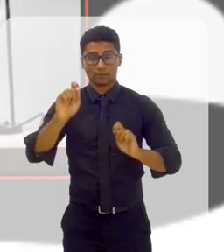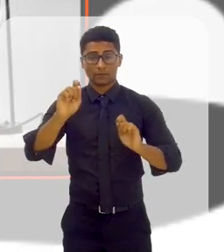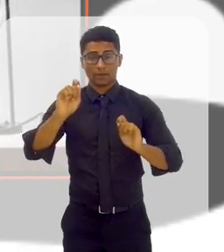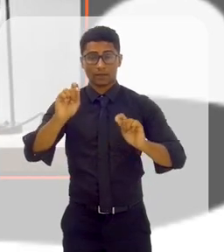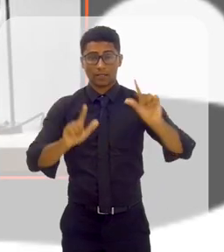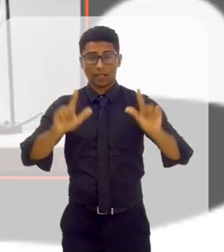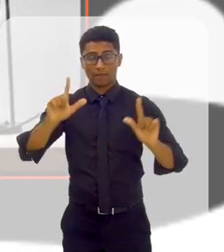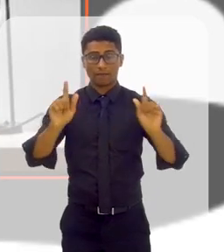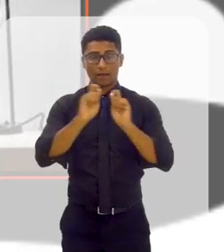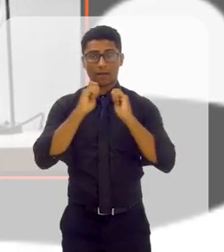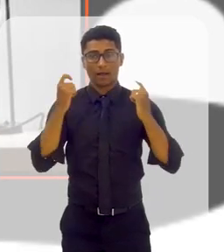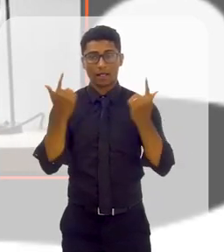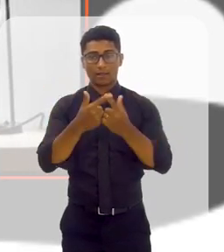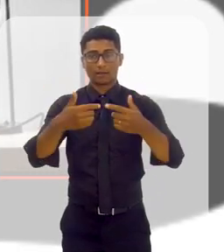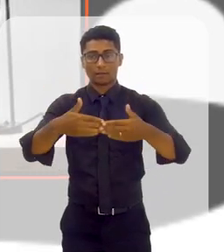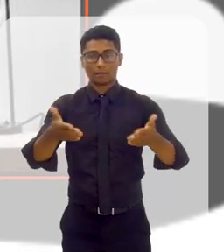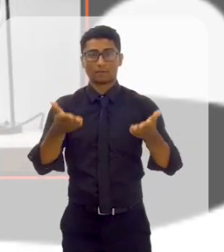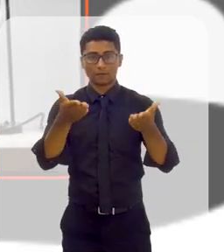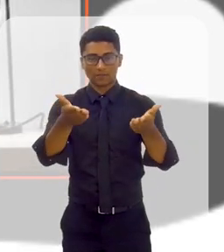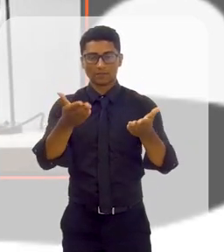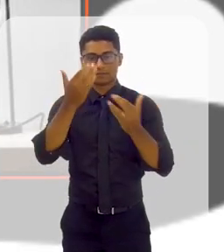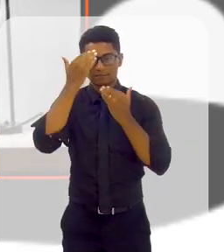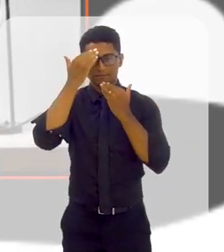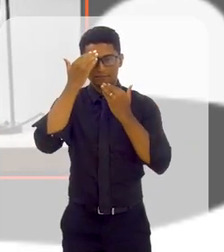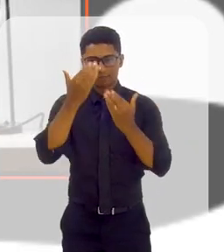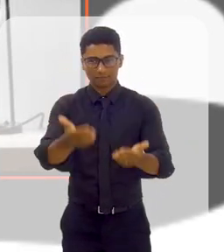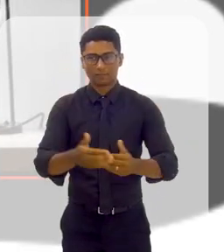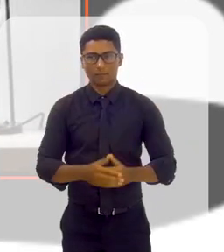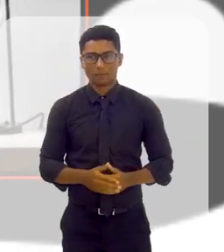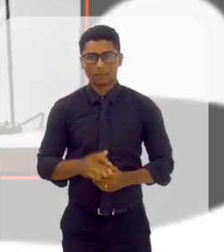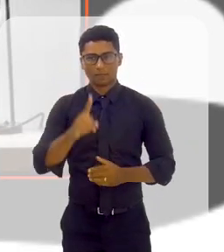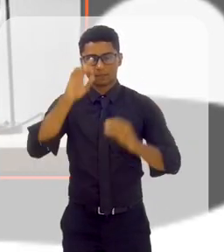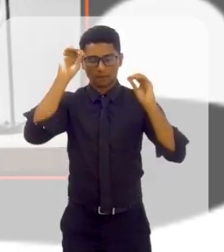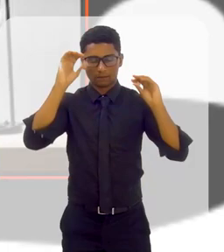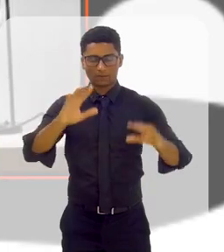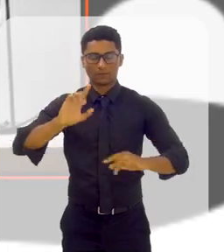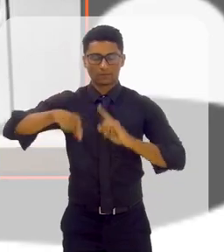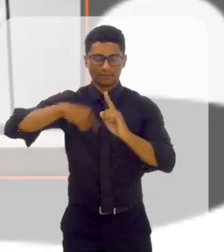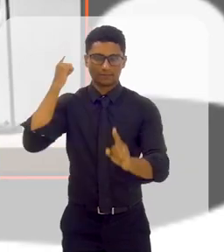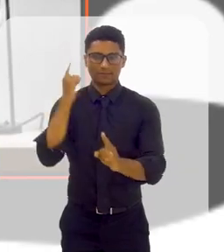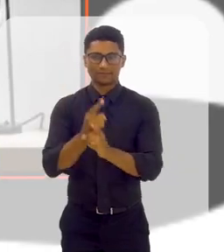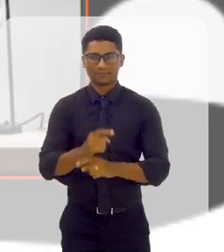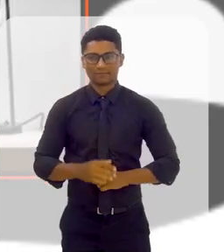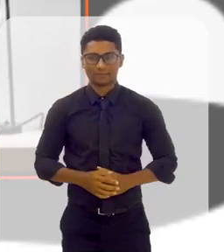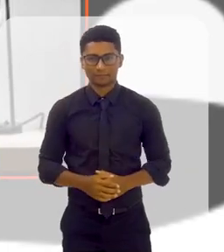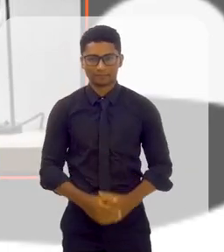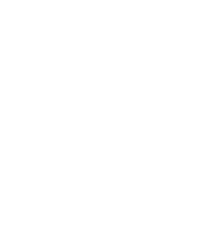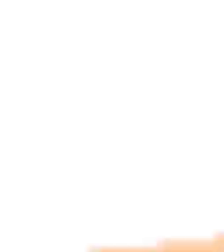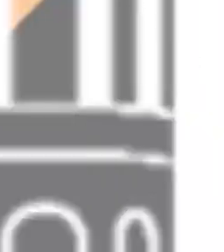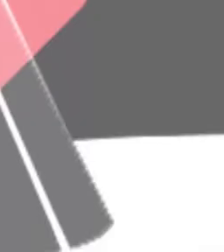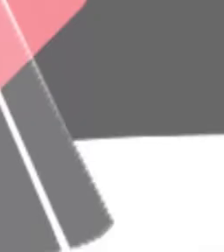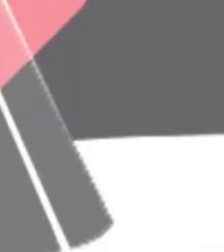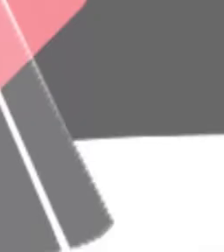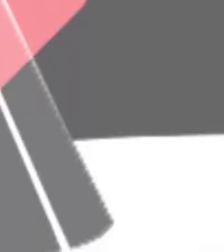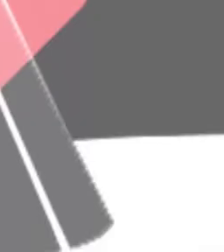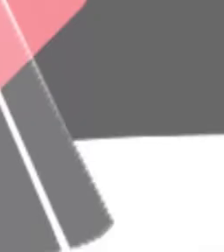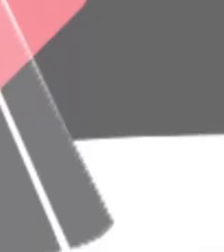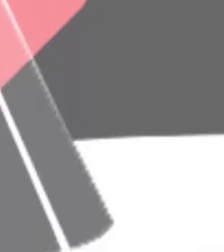os canais da TV alerj aberto para você Marcelo muito obrigada fica com Deus e até o próximo programa